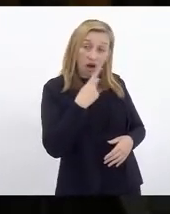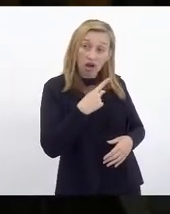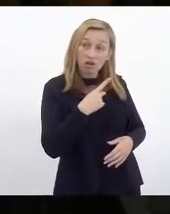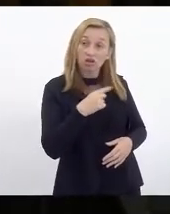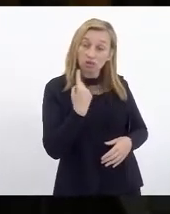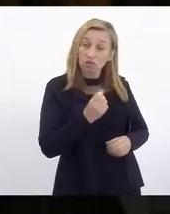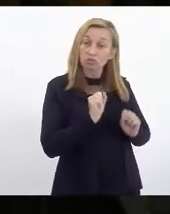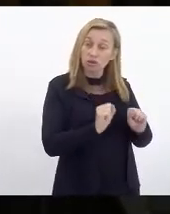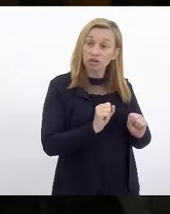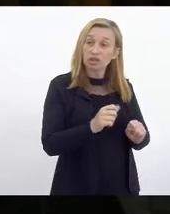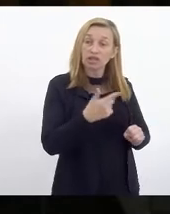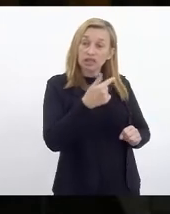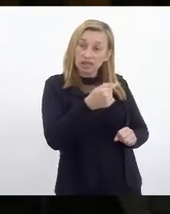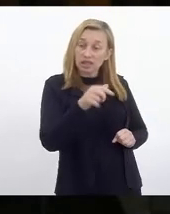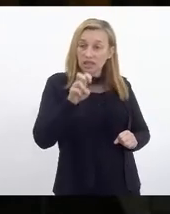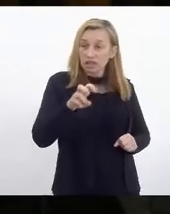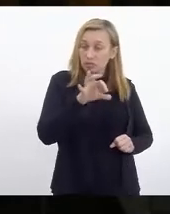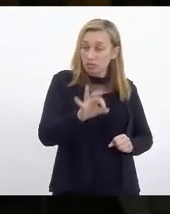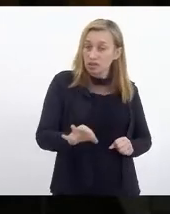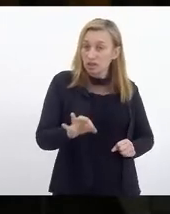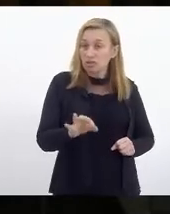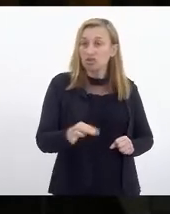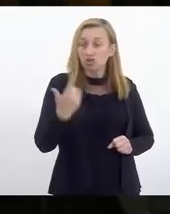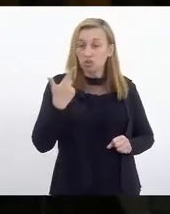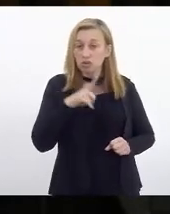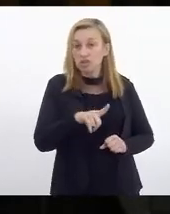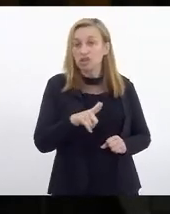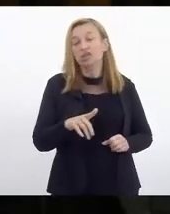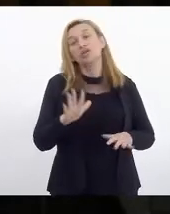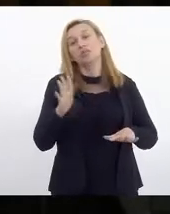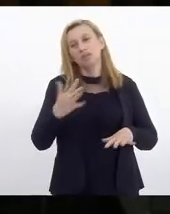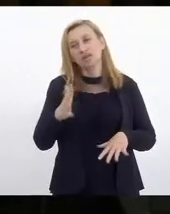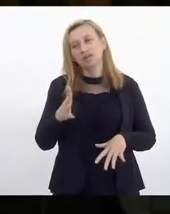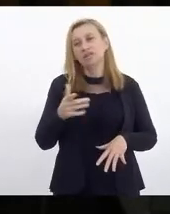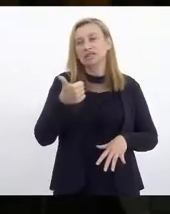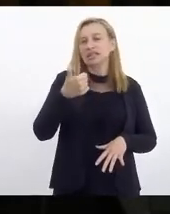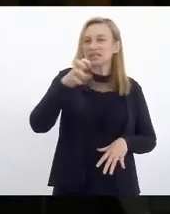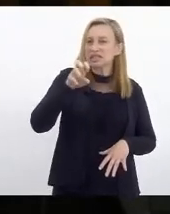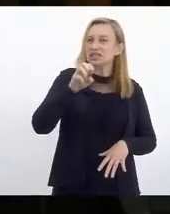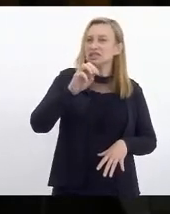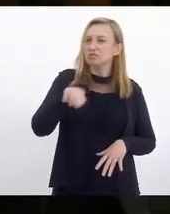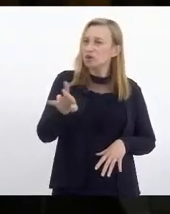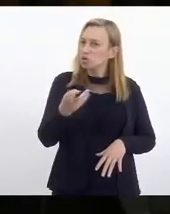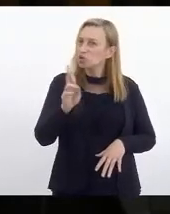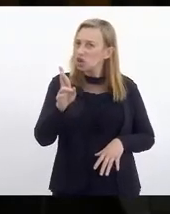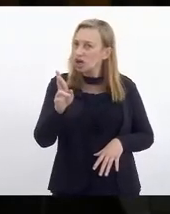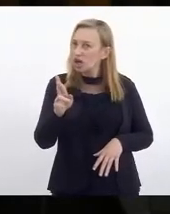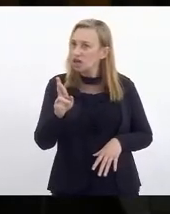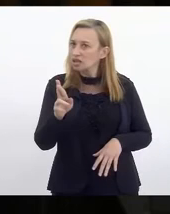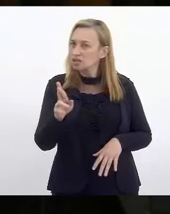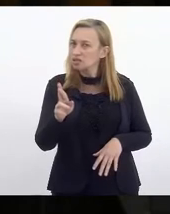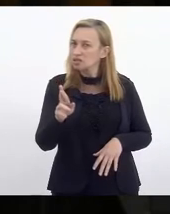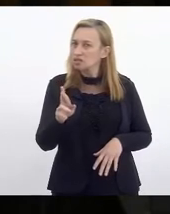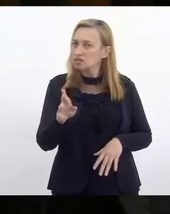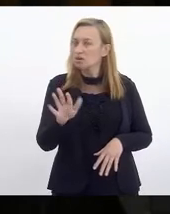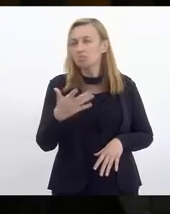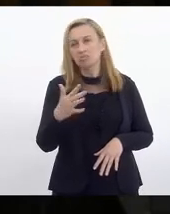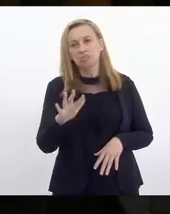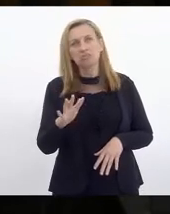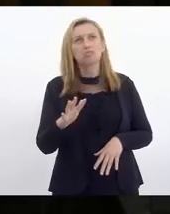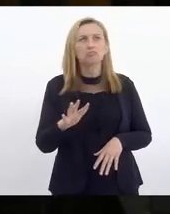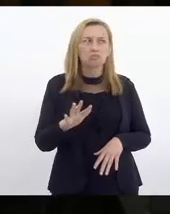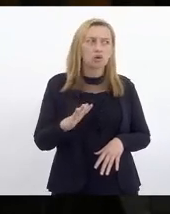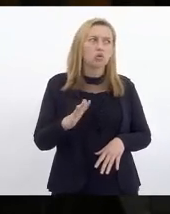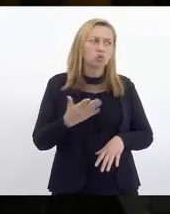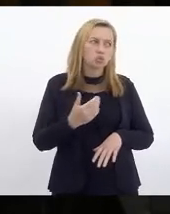ter 75% de chance de ganhar. Então, no mínimo, aí tem uns 15 bilhões de reais, com uma probabilidade aí